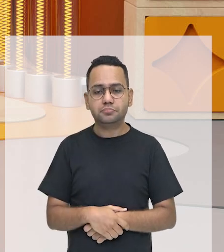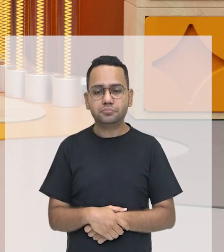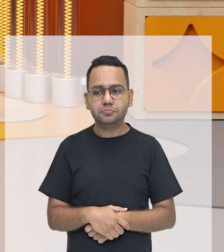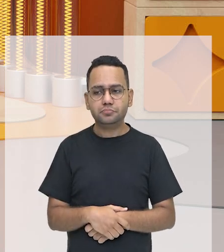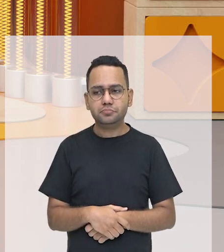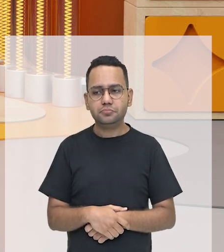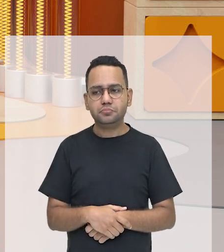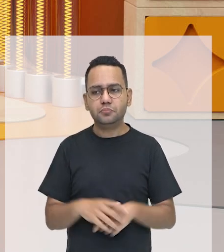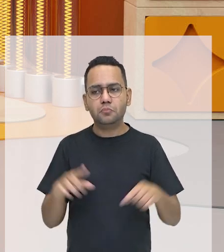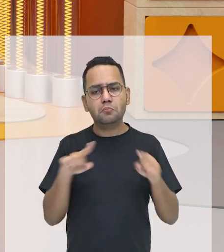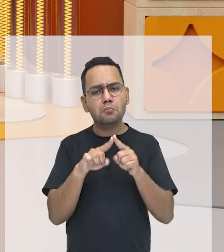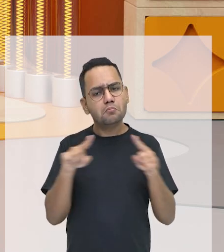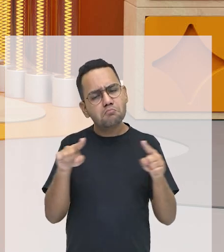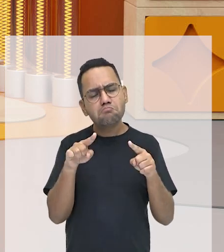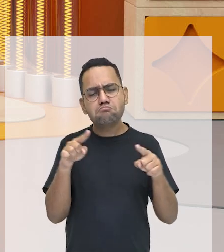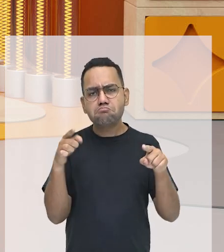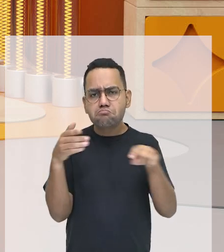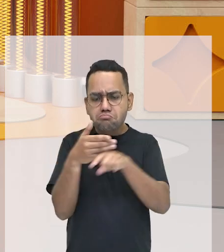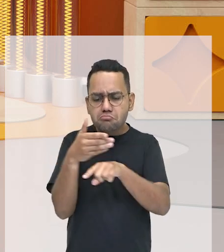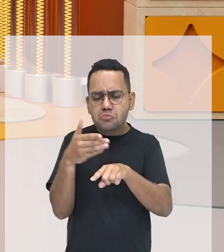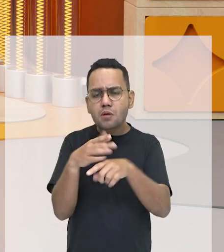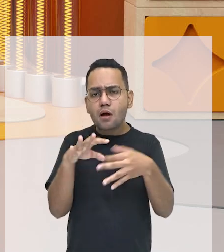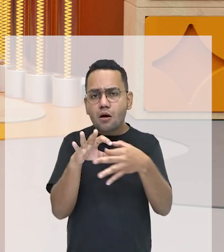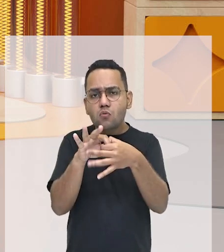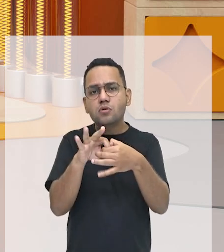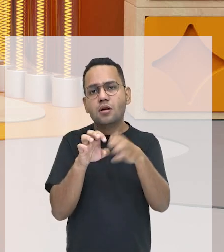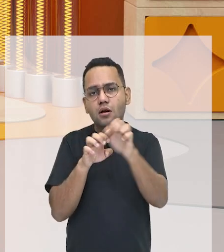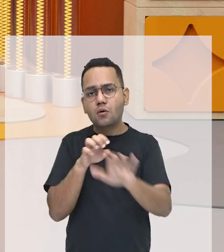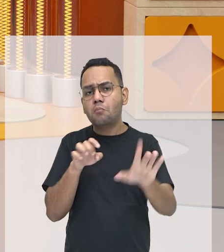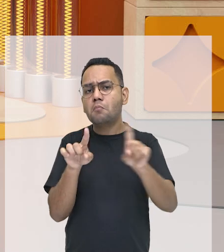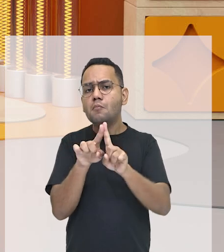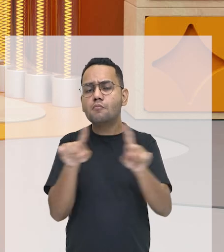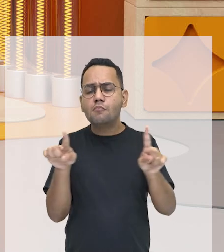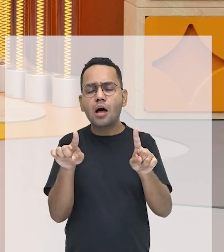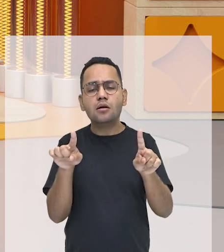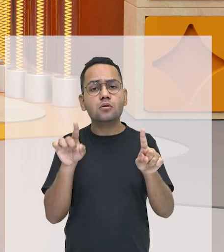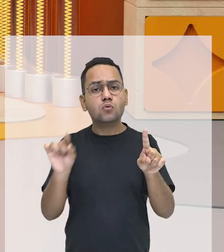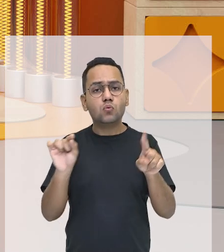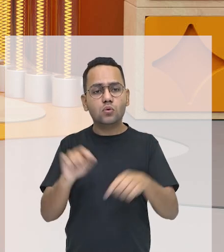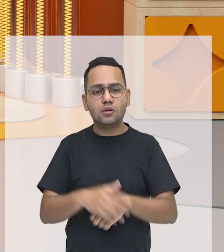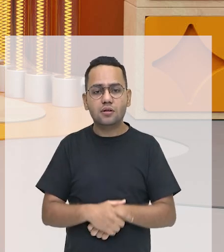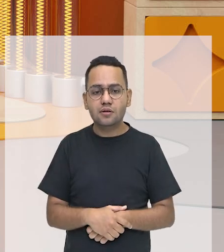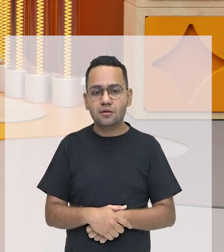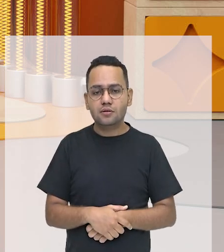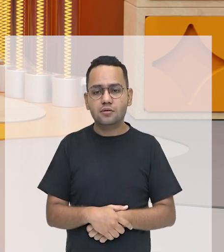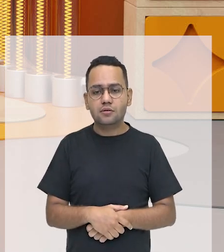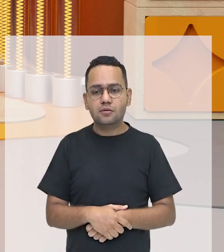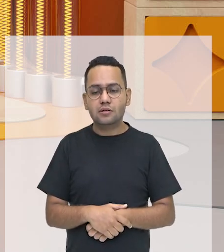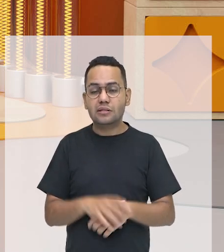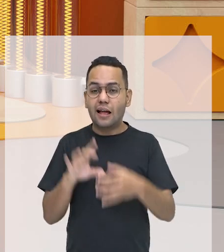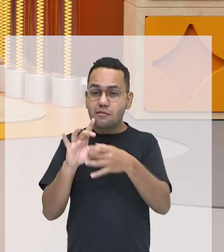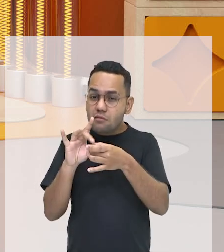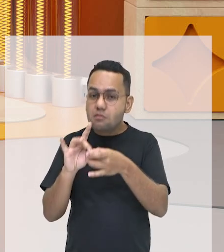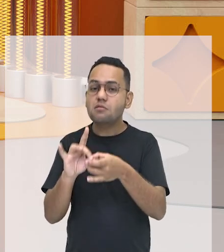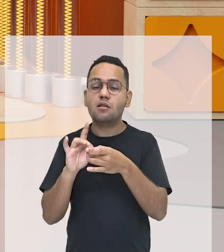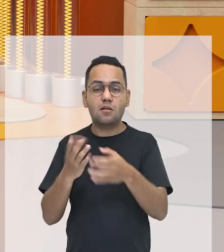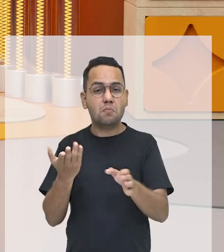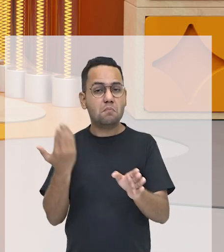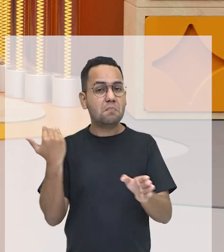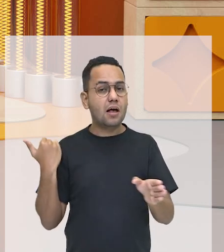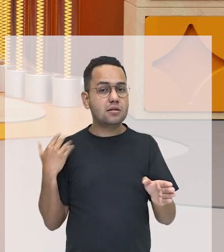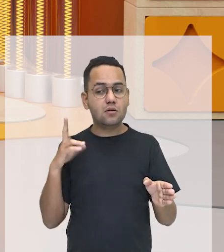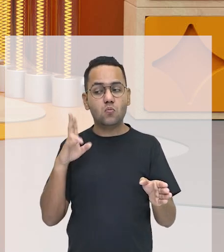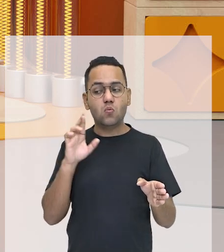parte do continente europeu, mas tem forte ligação com a União Soviética na época, né? Principalmente também